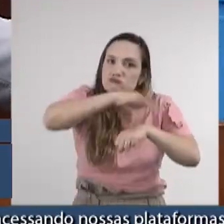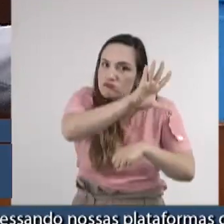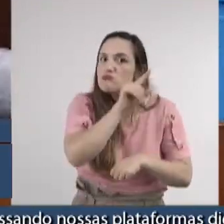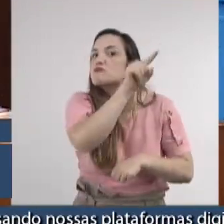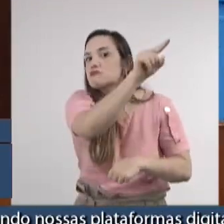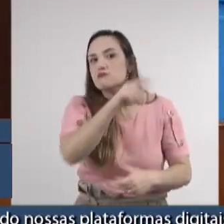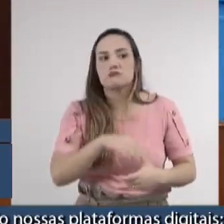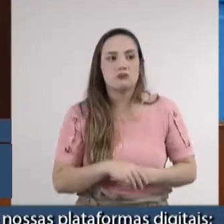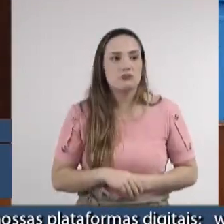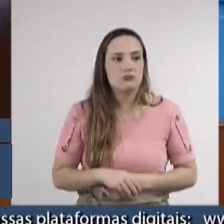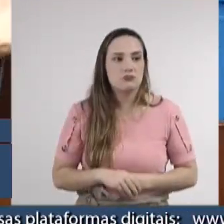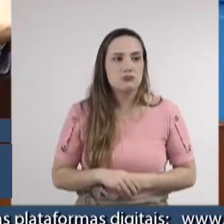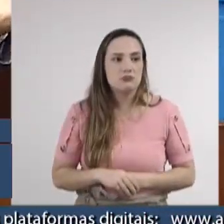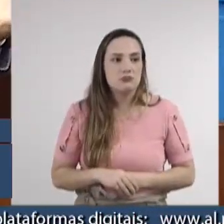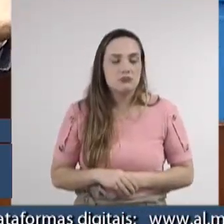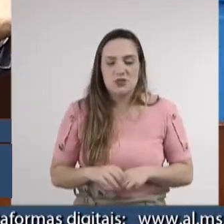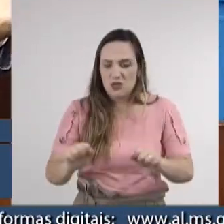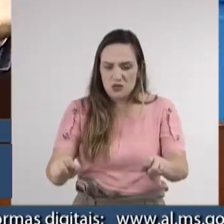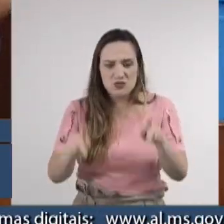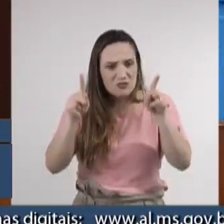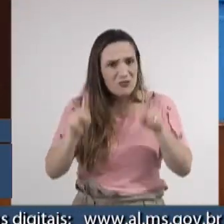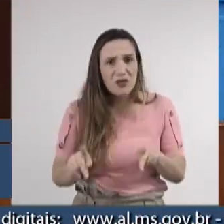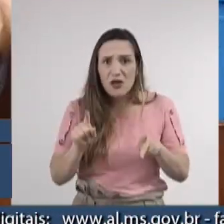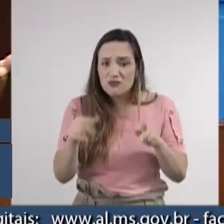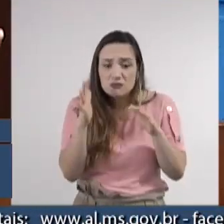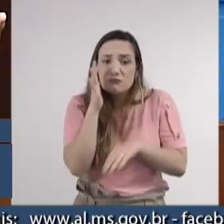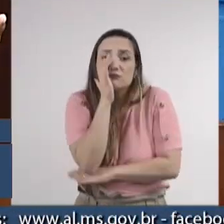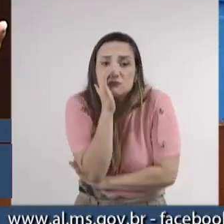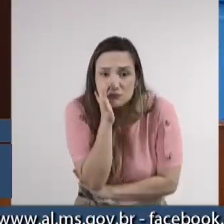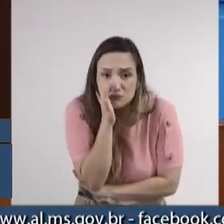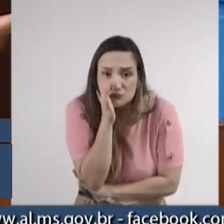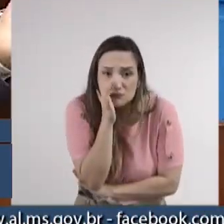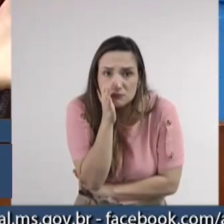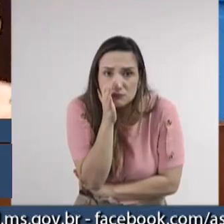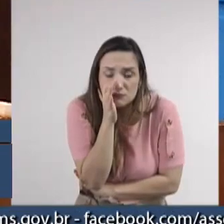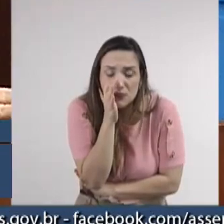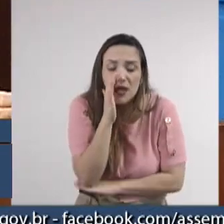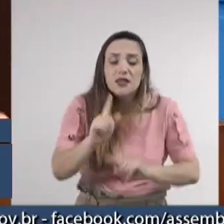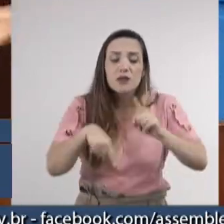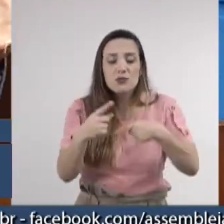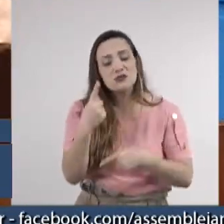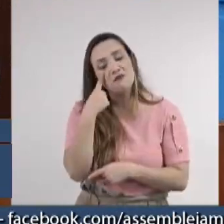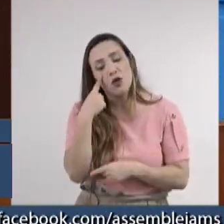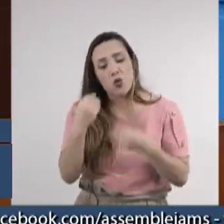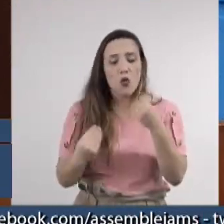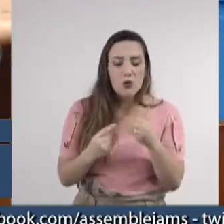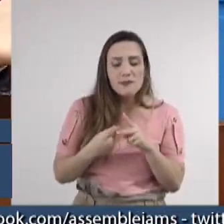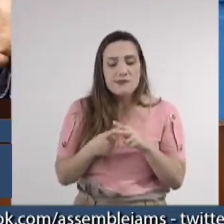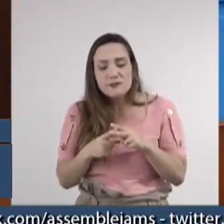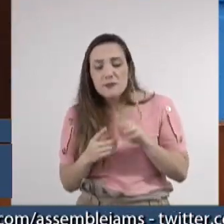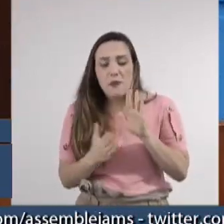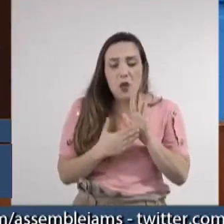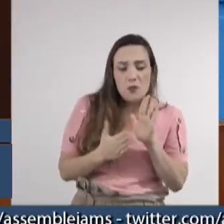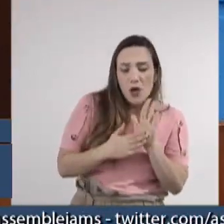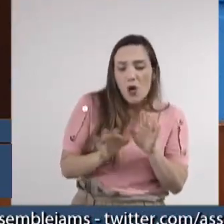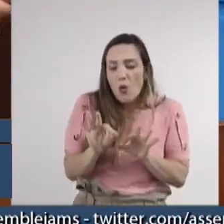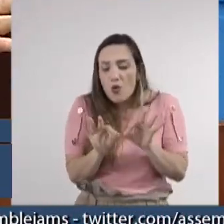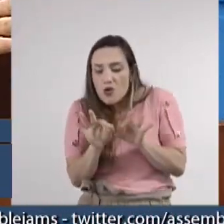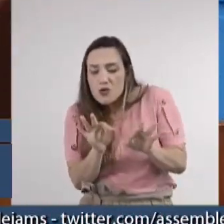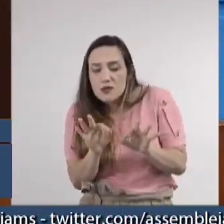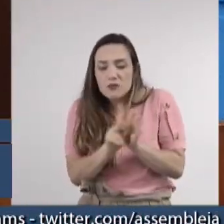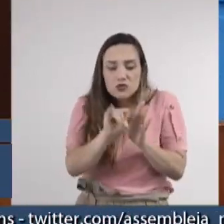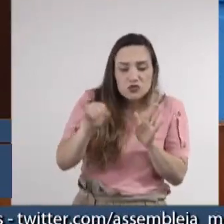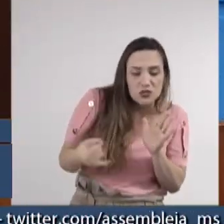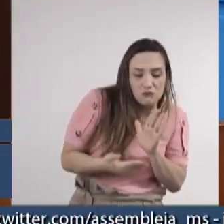A audiência pública é audiência escutatória. Você ouve para você definir, alinhar proposta, alinhar